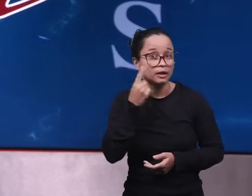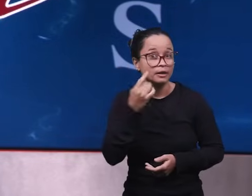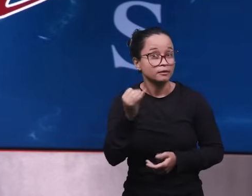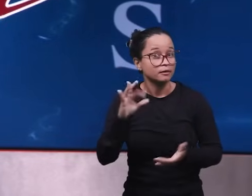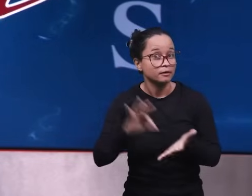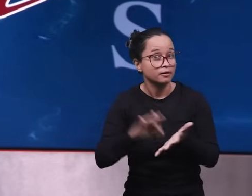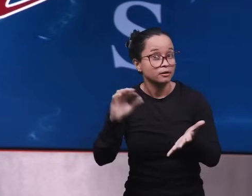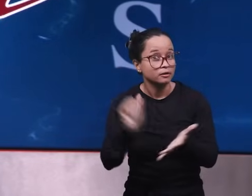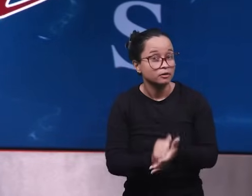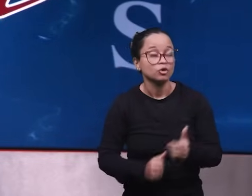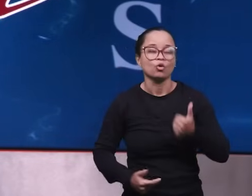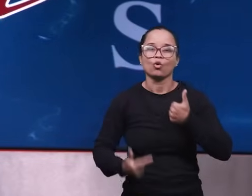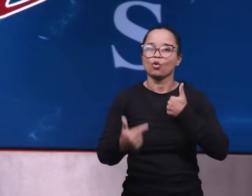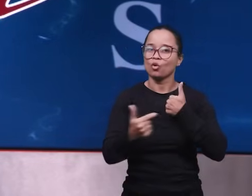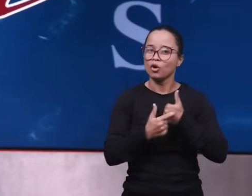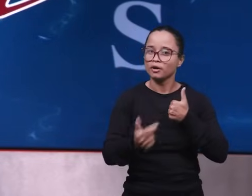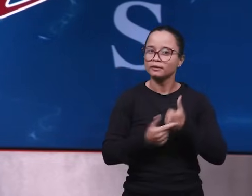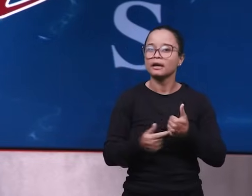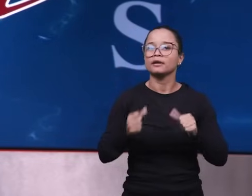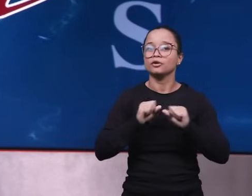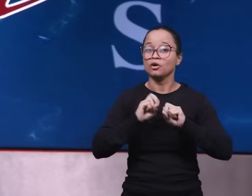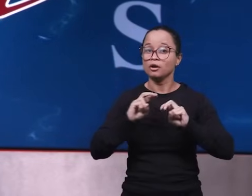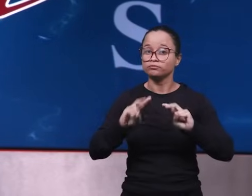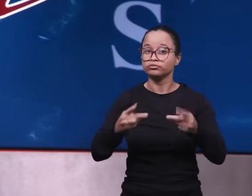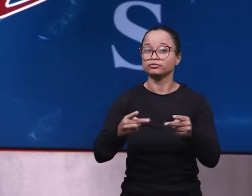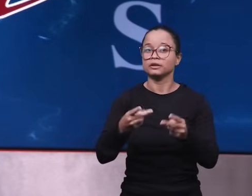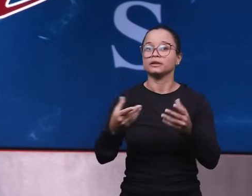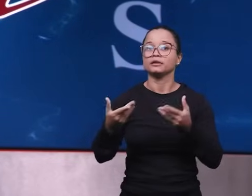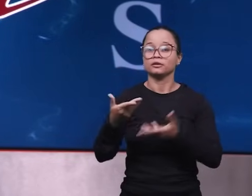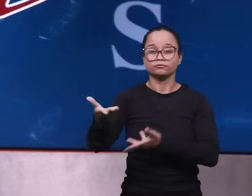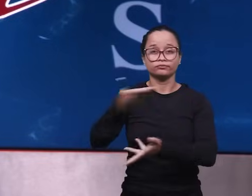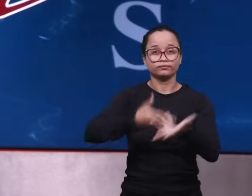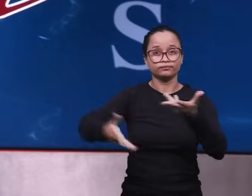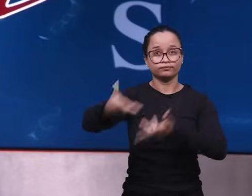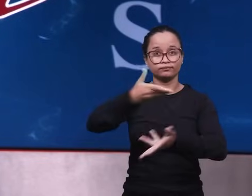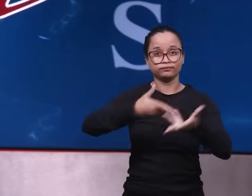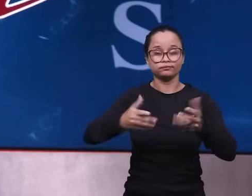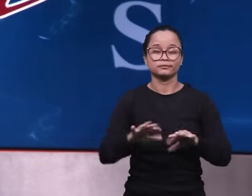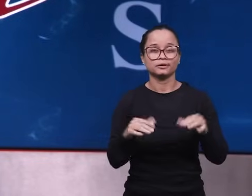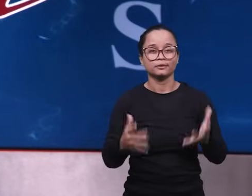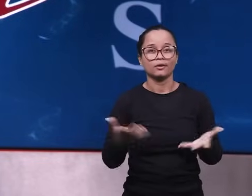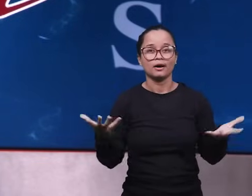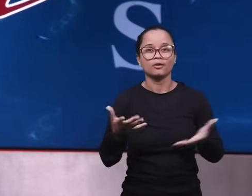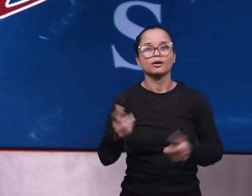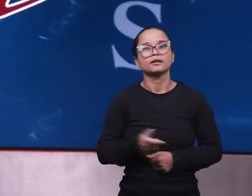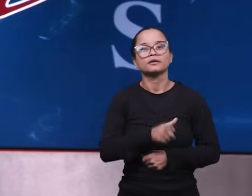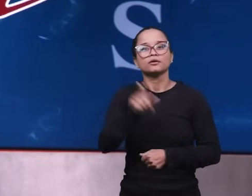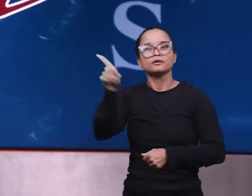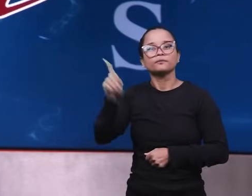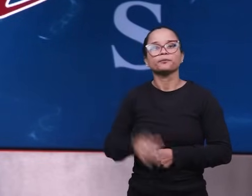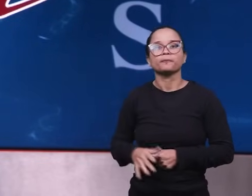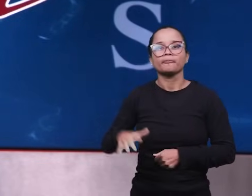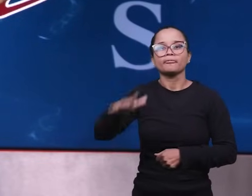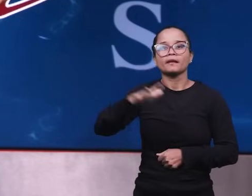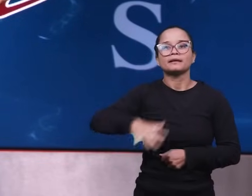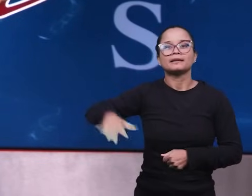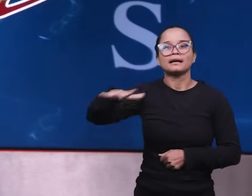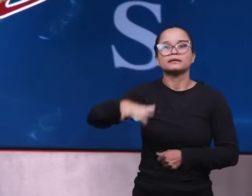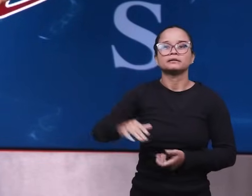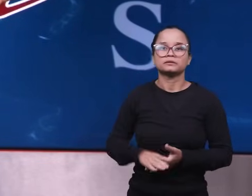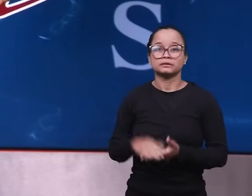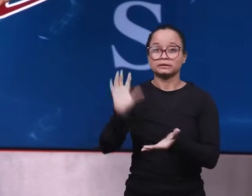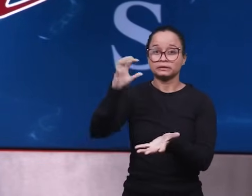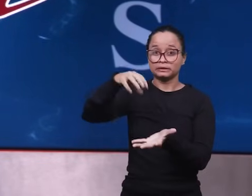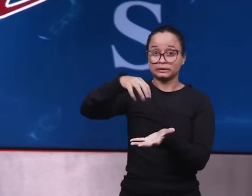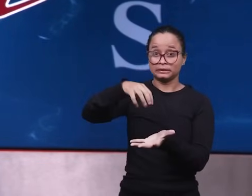Confere se você está inscrito mesmo, clique em curtir e já compartilhe aqui o nosso link. E agora vamos com a nossa correspondente, diretamente da região